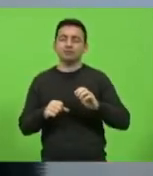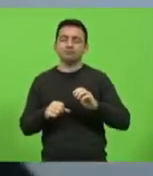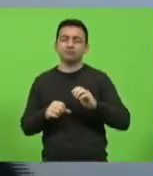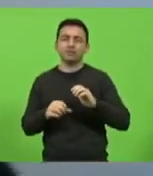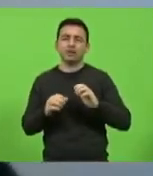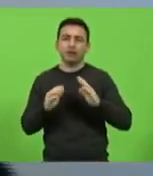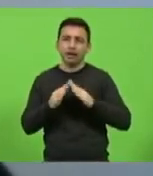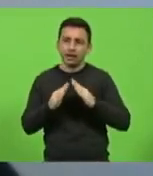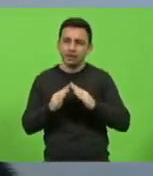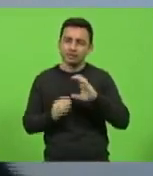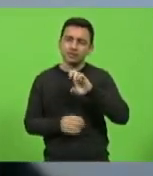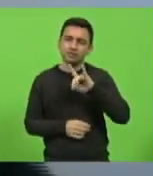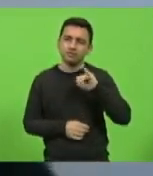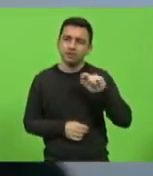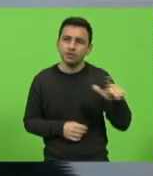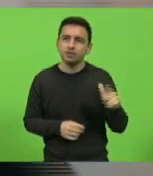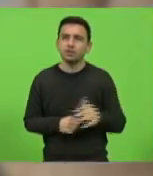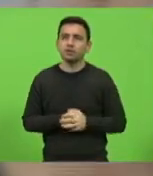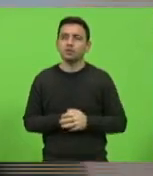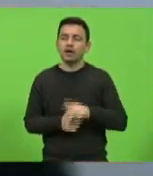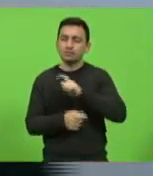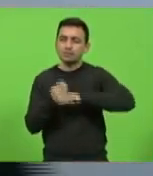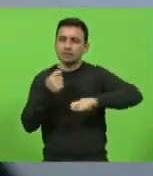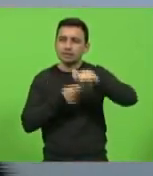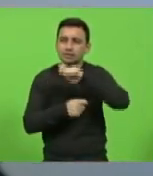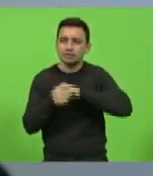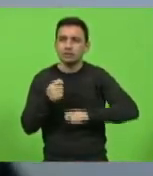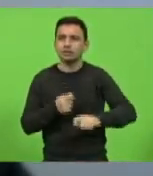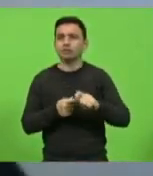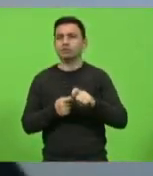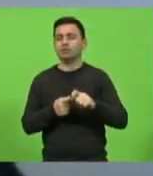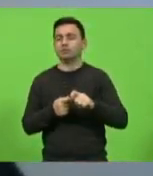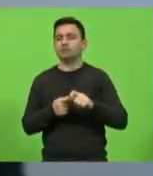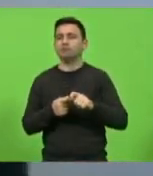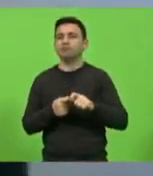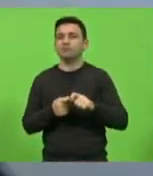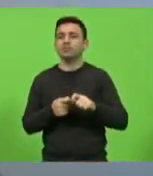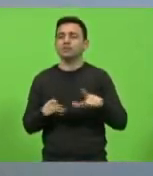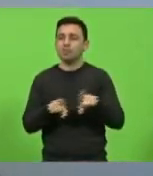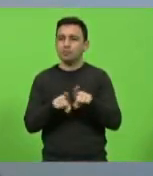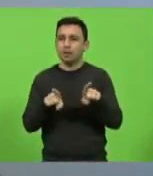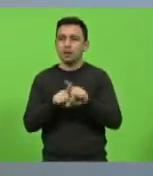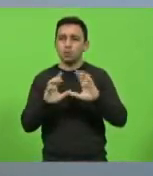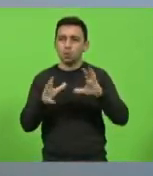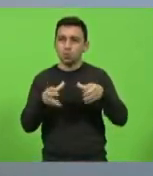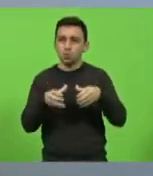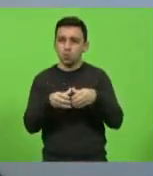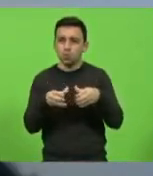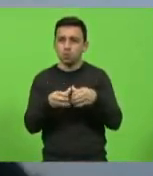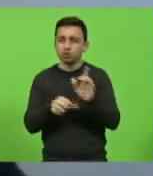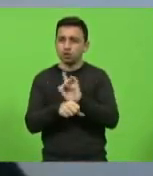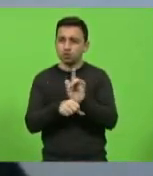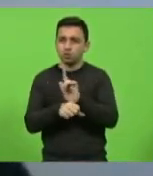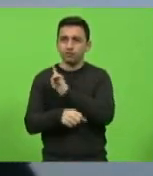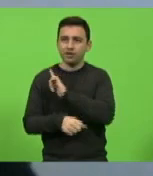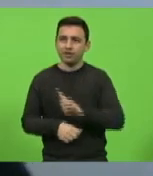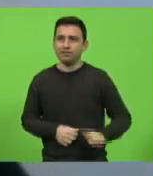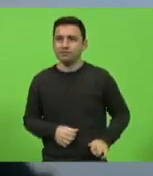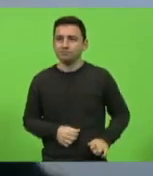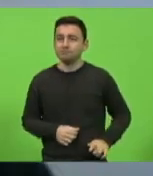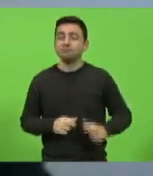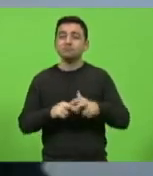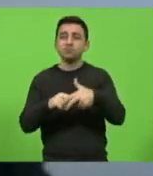da Administração, da Secretaria de Estado da Fazenda, além do grupo gestor do governo.